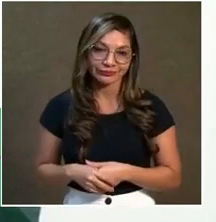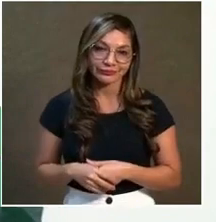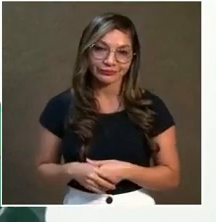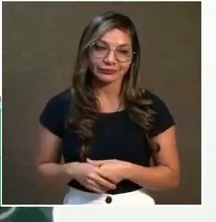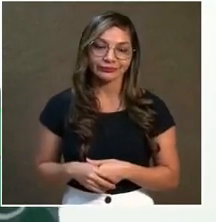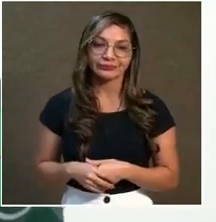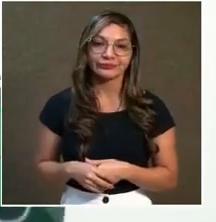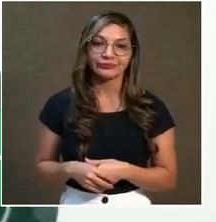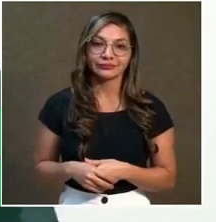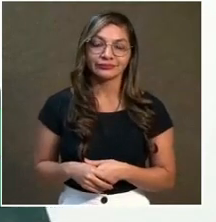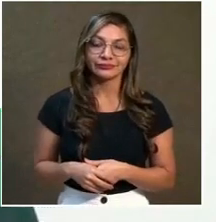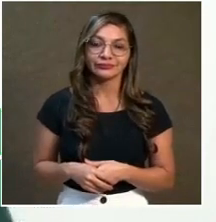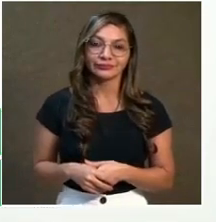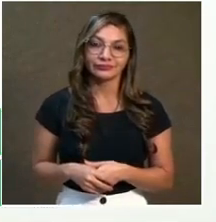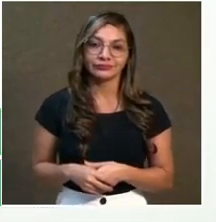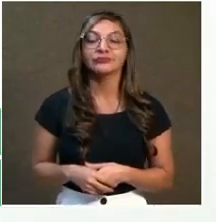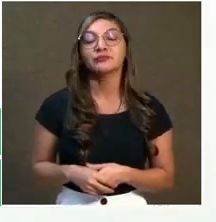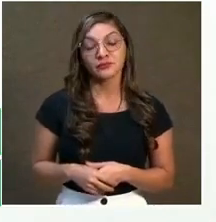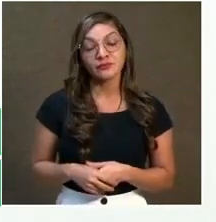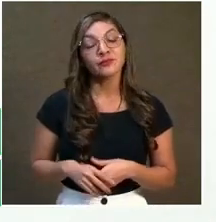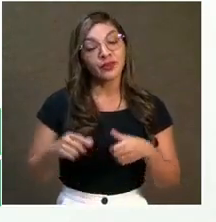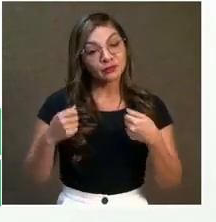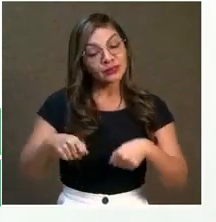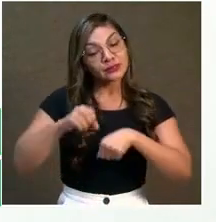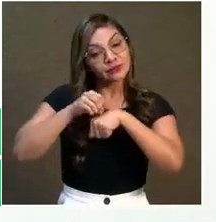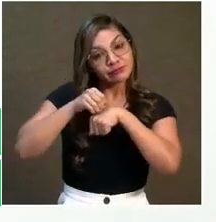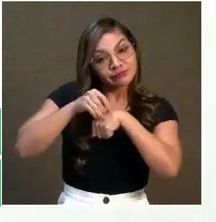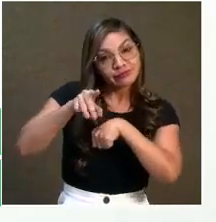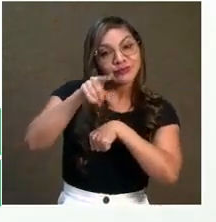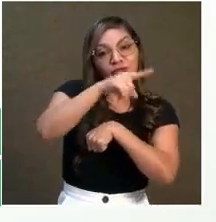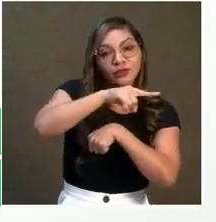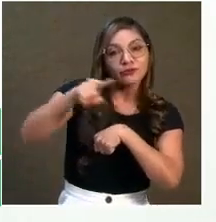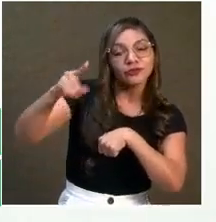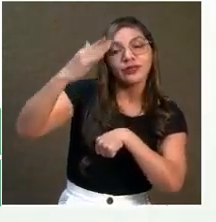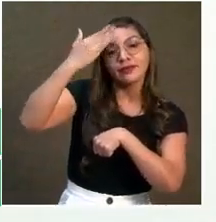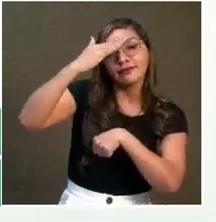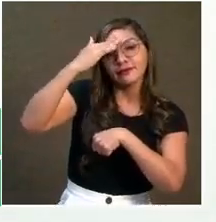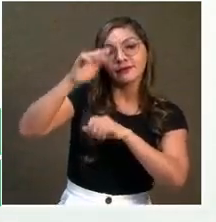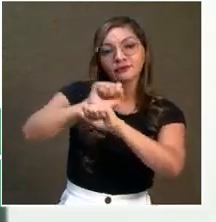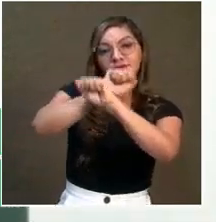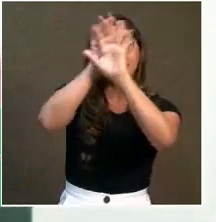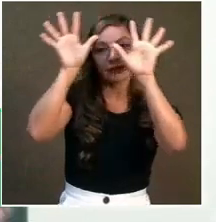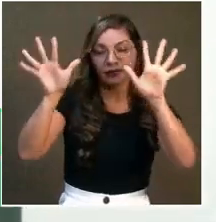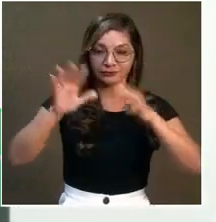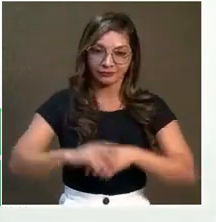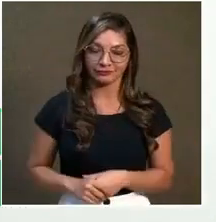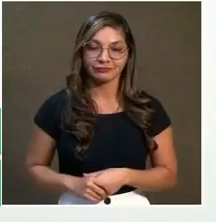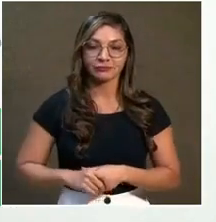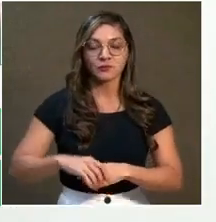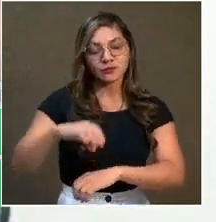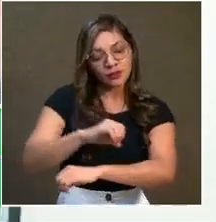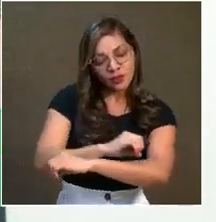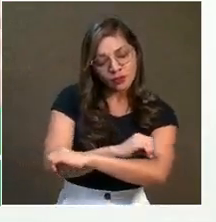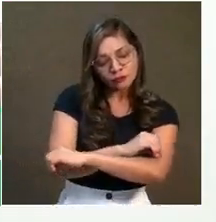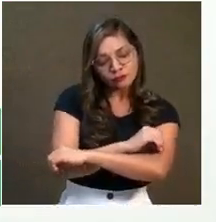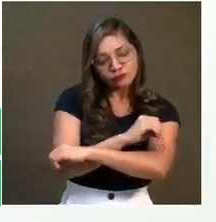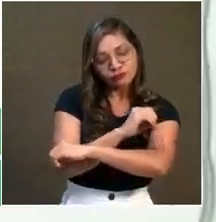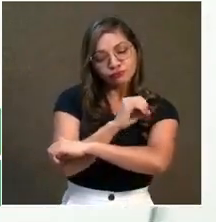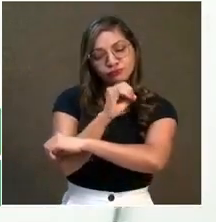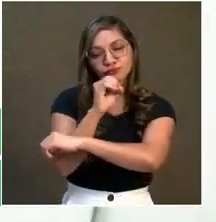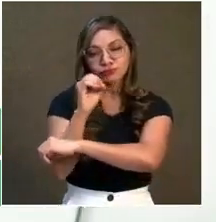relevantes. Eu preciso fazer esse adendo para que vossas excelências consigam compreender. Na manhã, ele